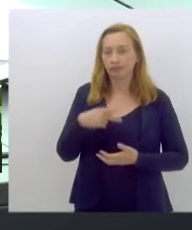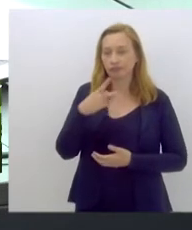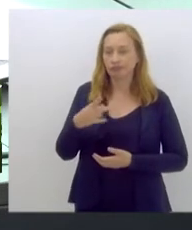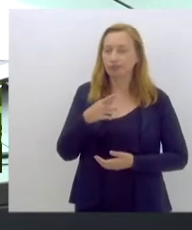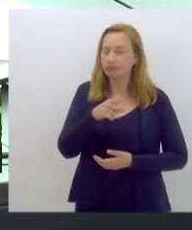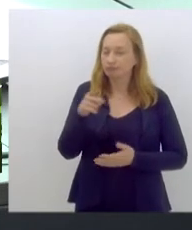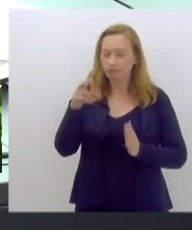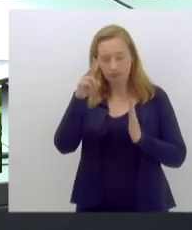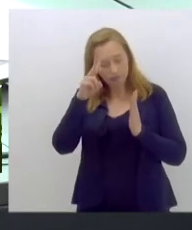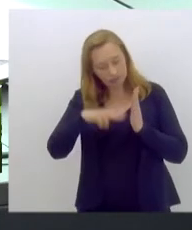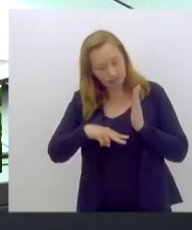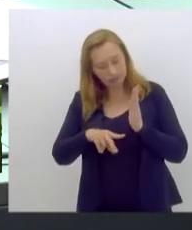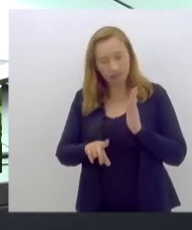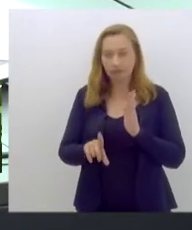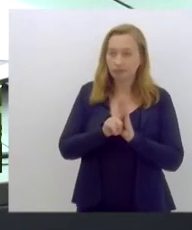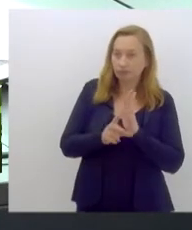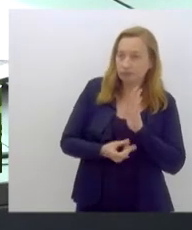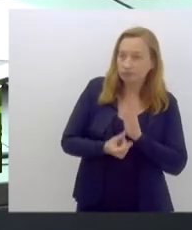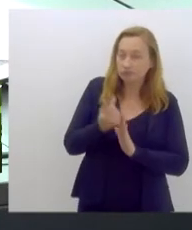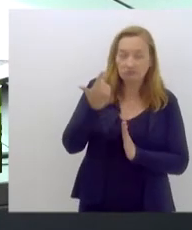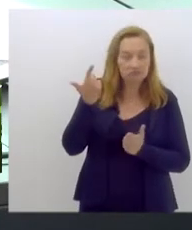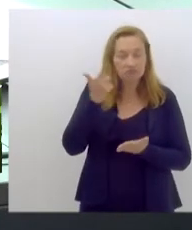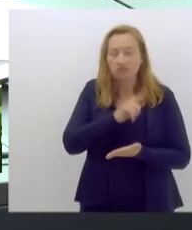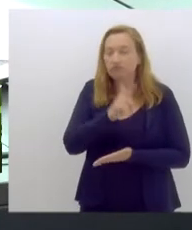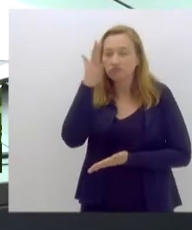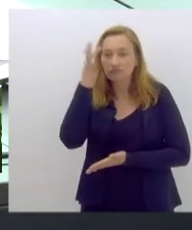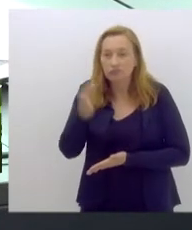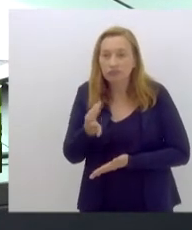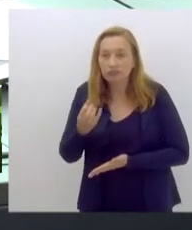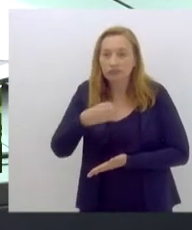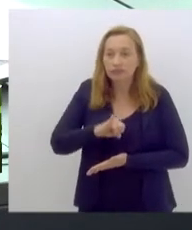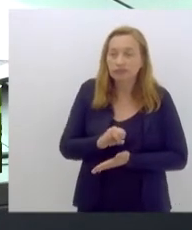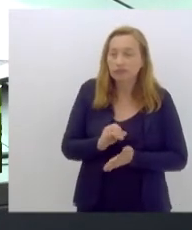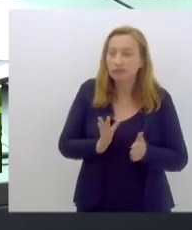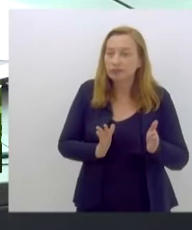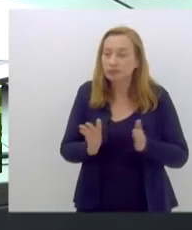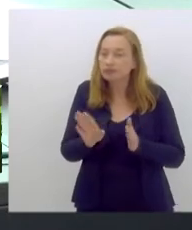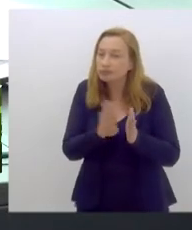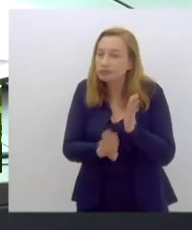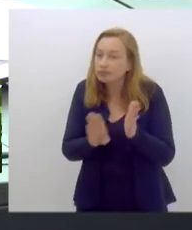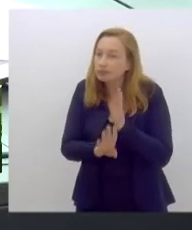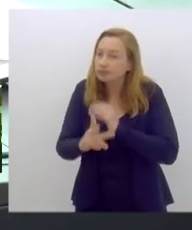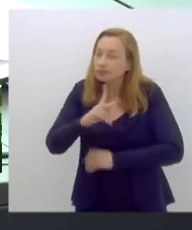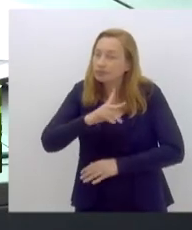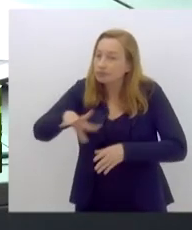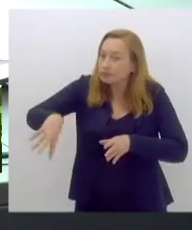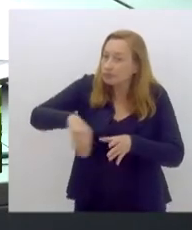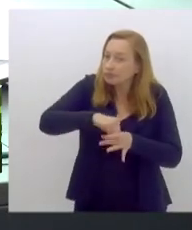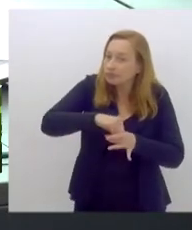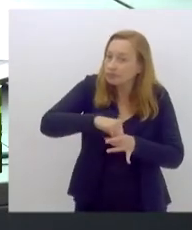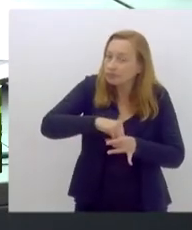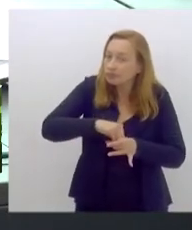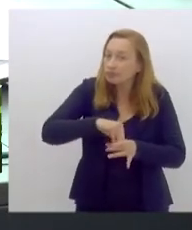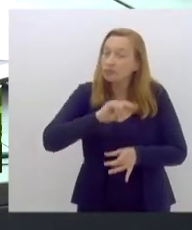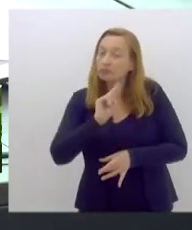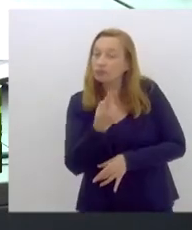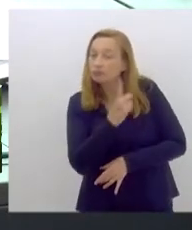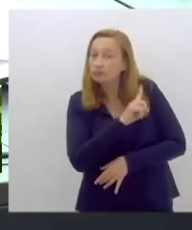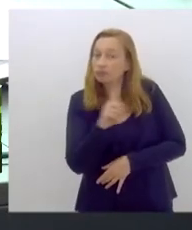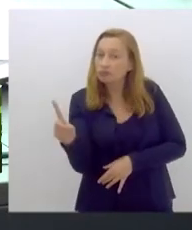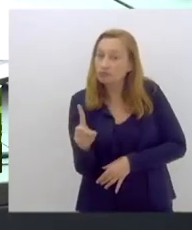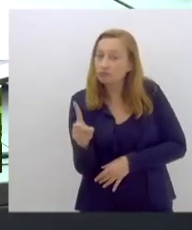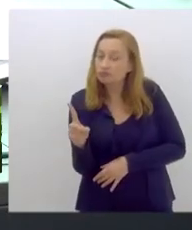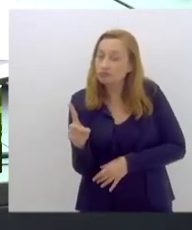ler a LOA, a gente não consegue saber se na previsão de gasto pessoal estava incorporado ou não,